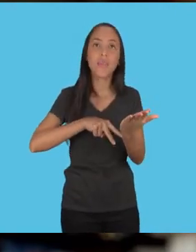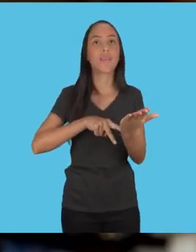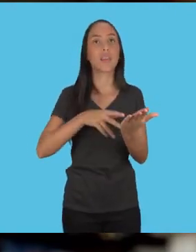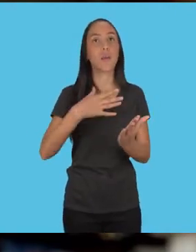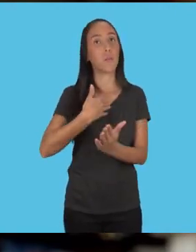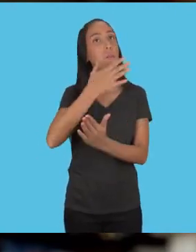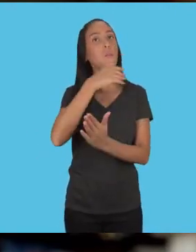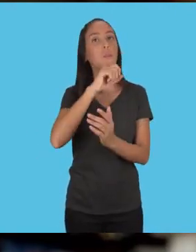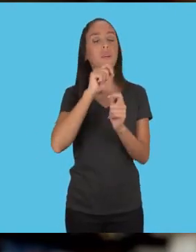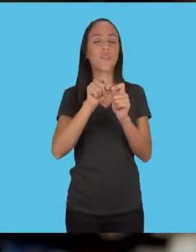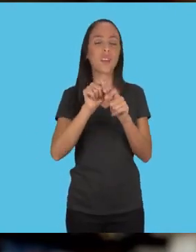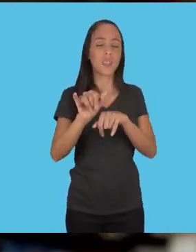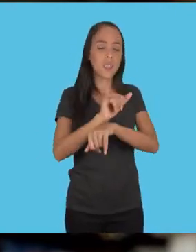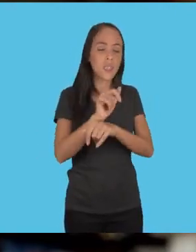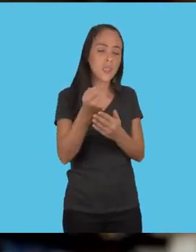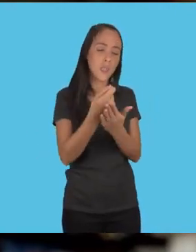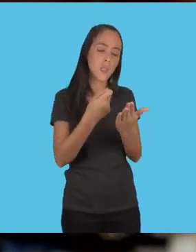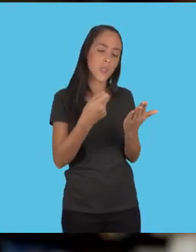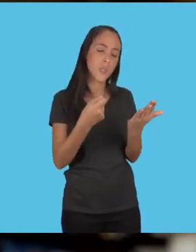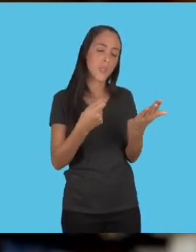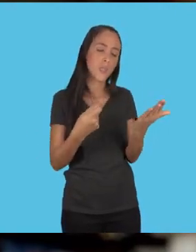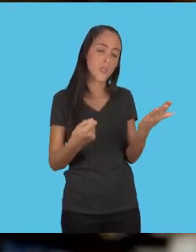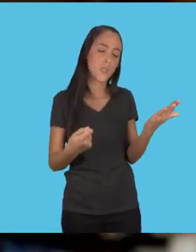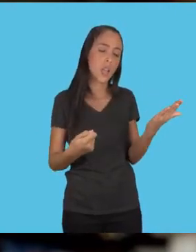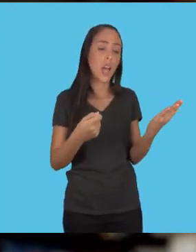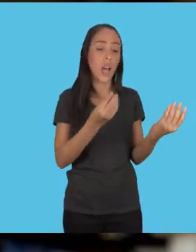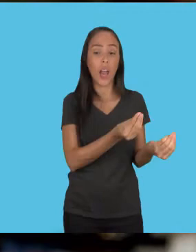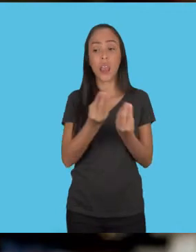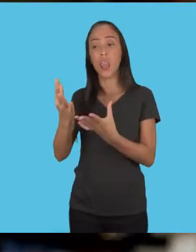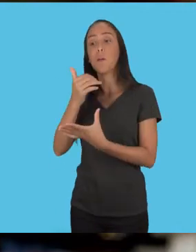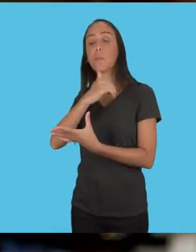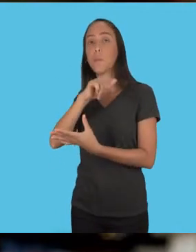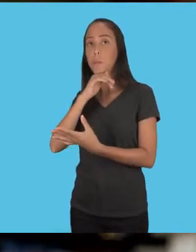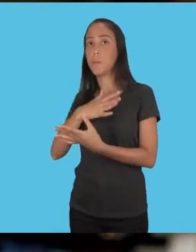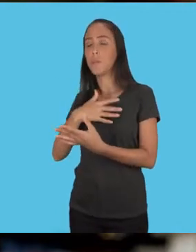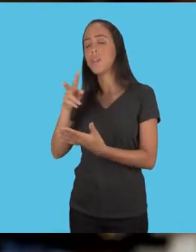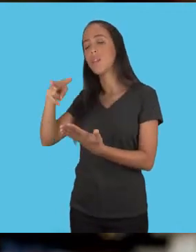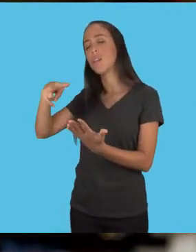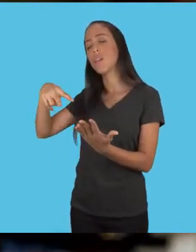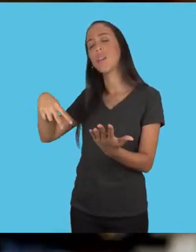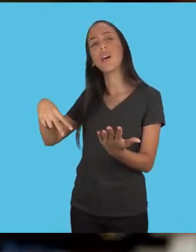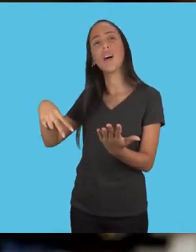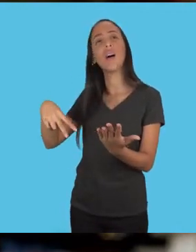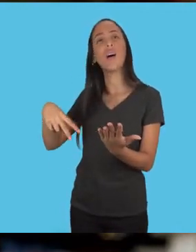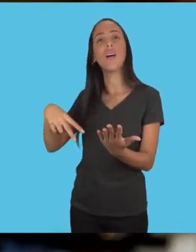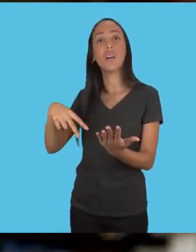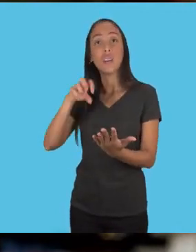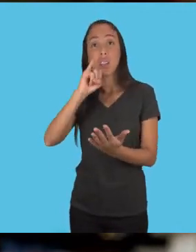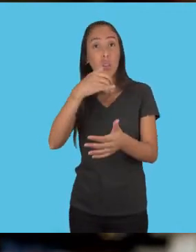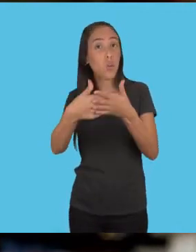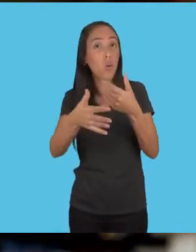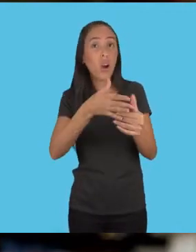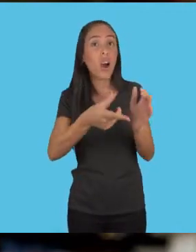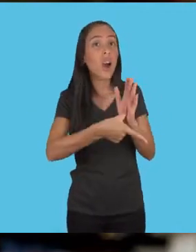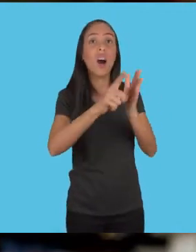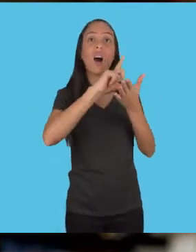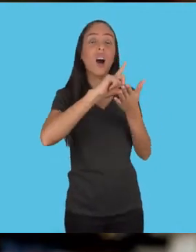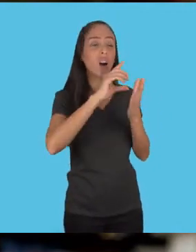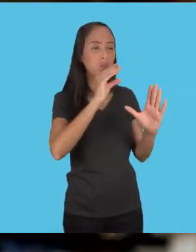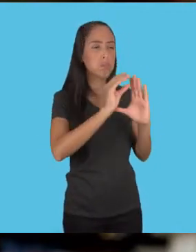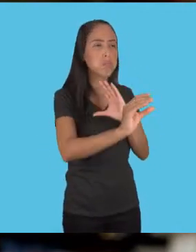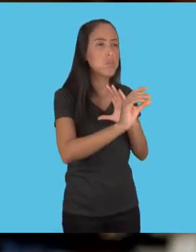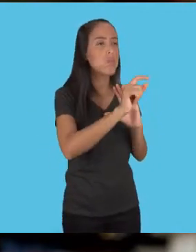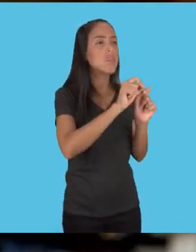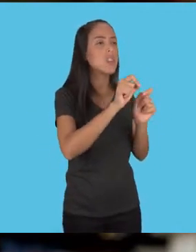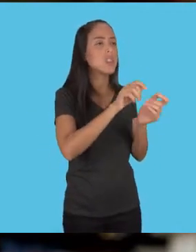fazia o rascunho e dava para minha mãe ler, mesmo antes de qualquer